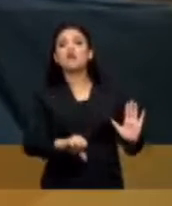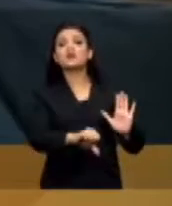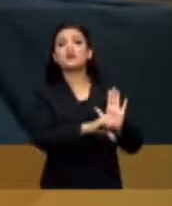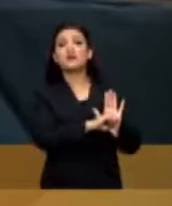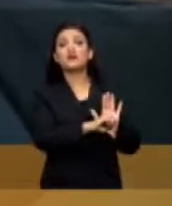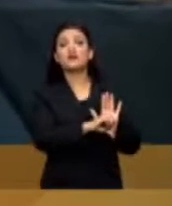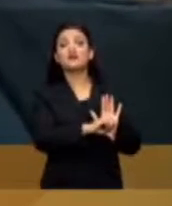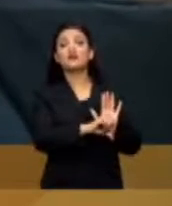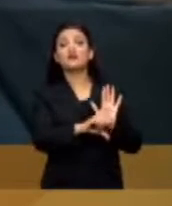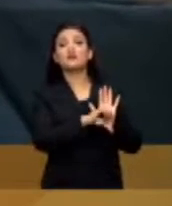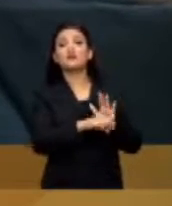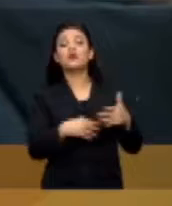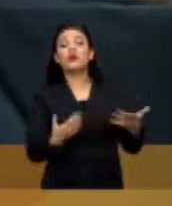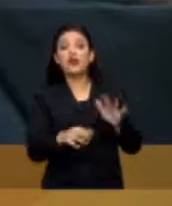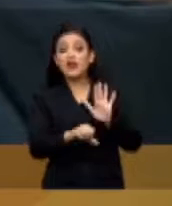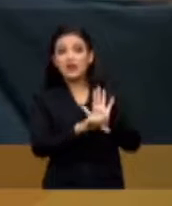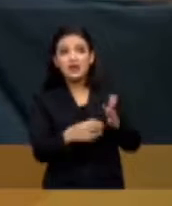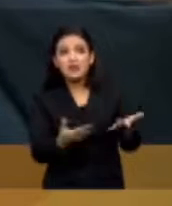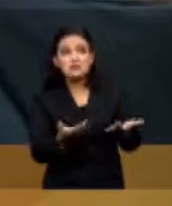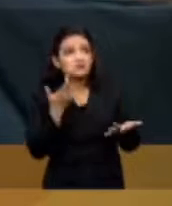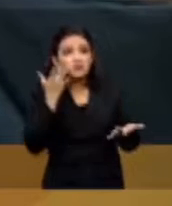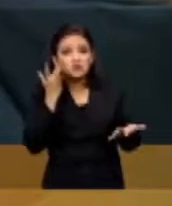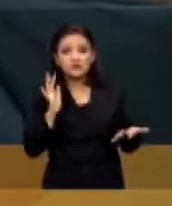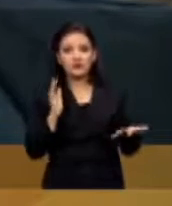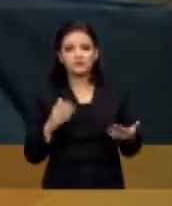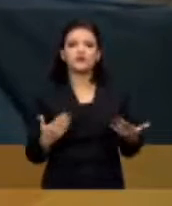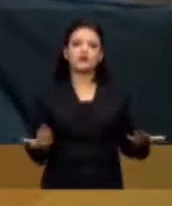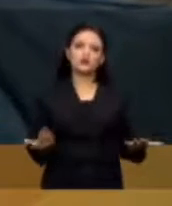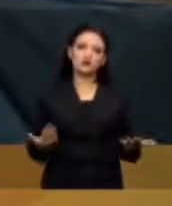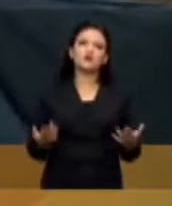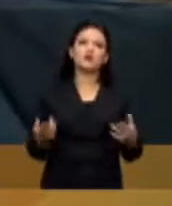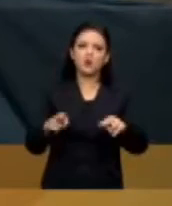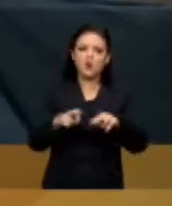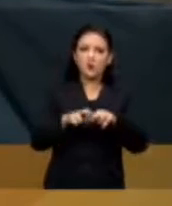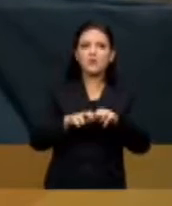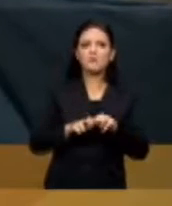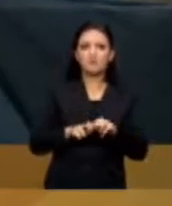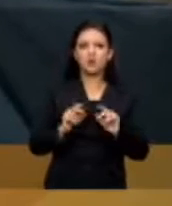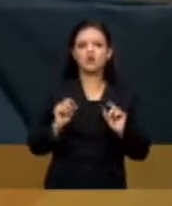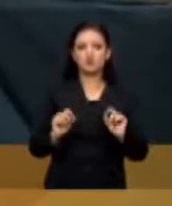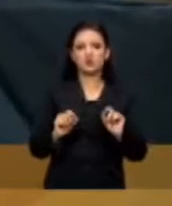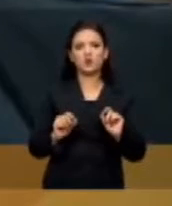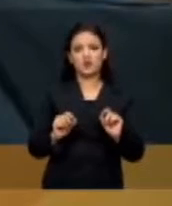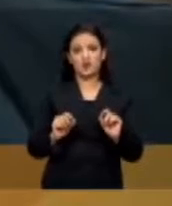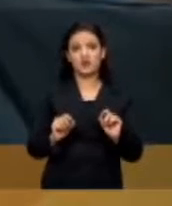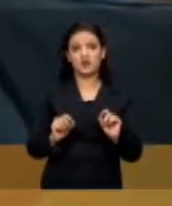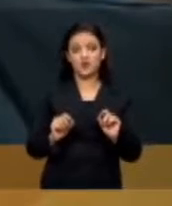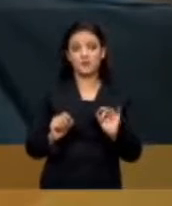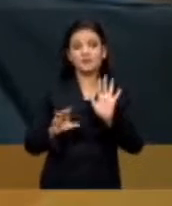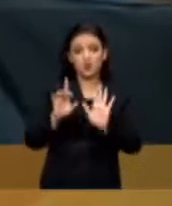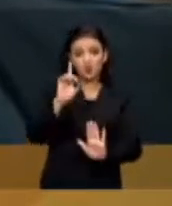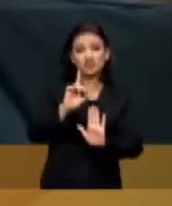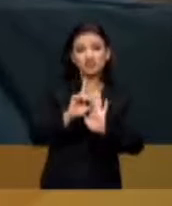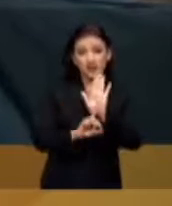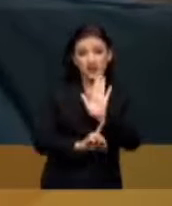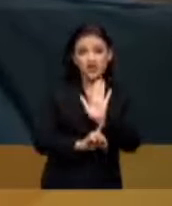cometidas, eu não invoco nem a minha imunidade de tribuna, mas o direito de defesa. Será em